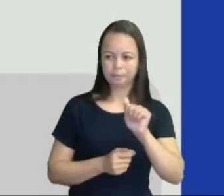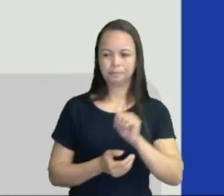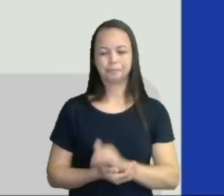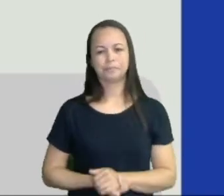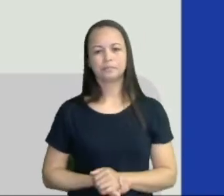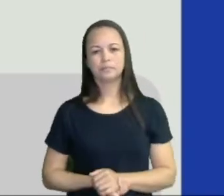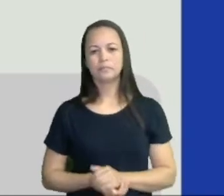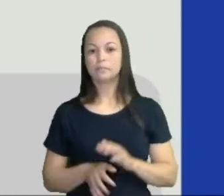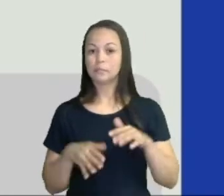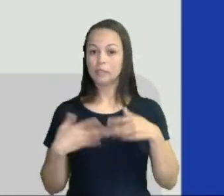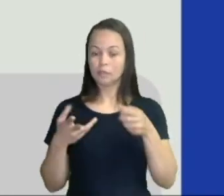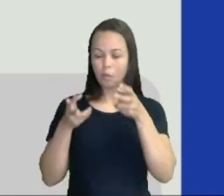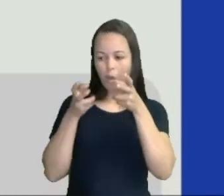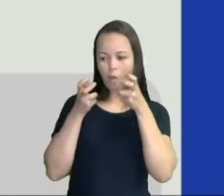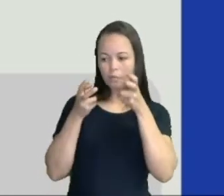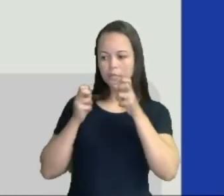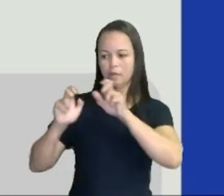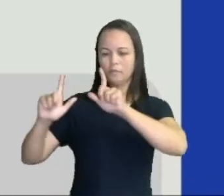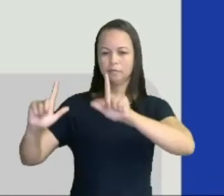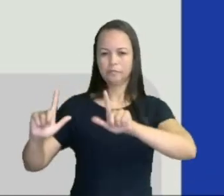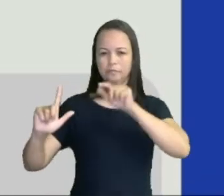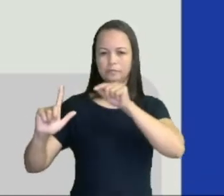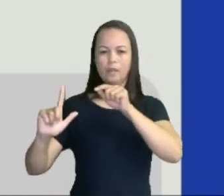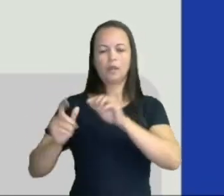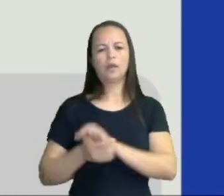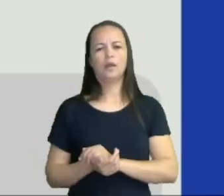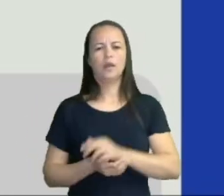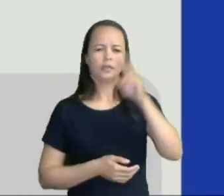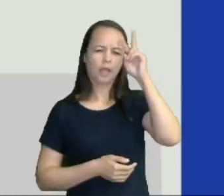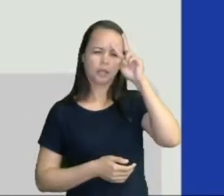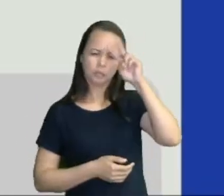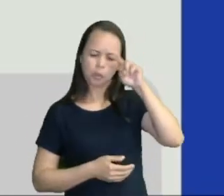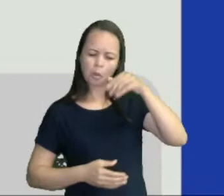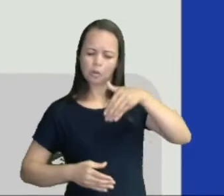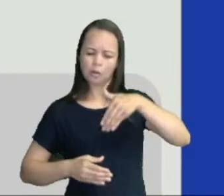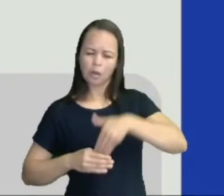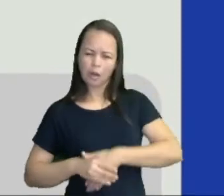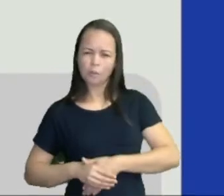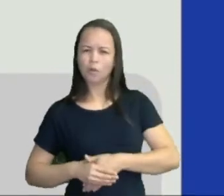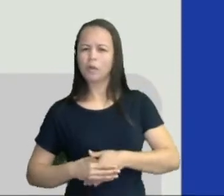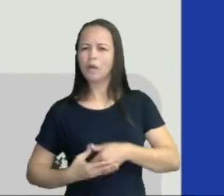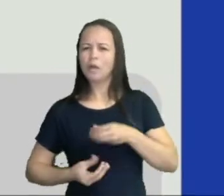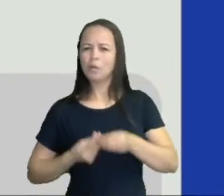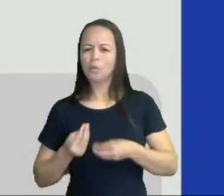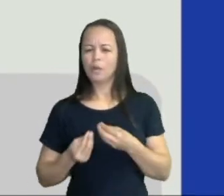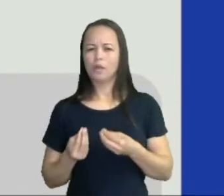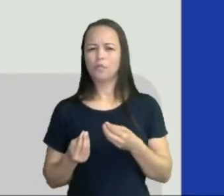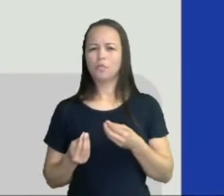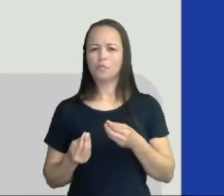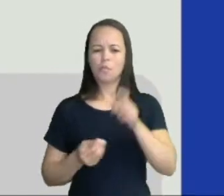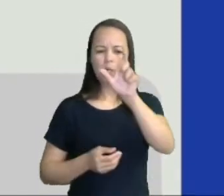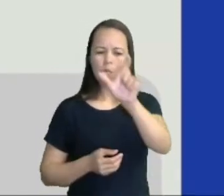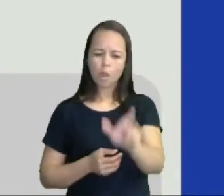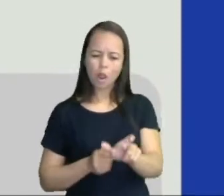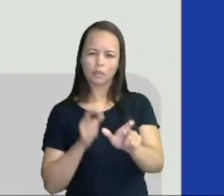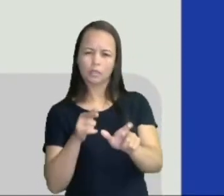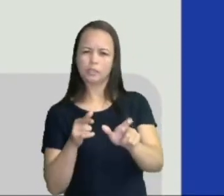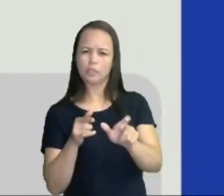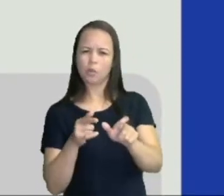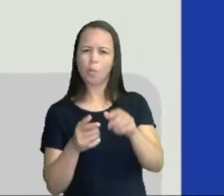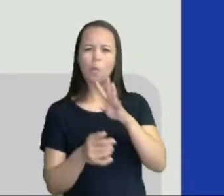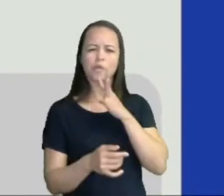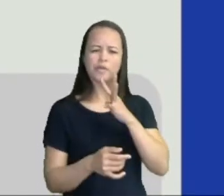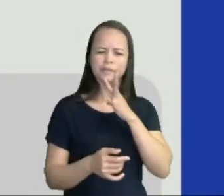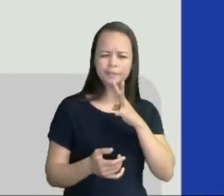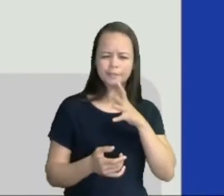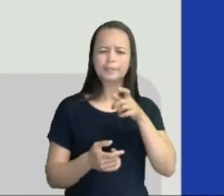Então, olha, na história, Napoleão é uma das figuras mais conhecidas e